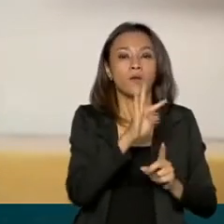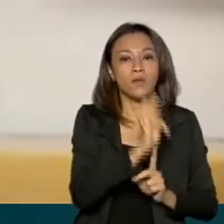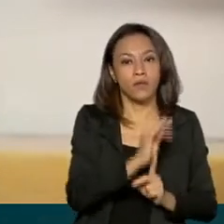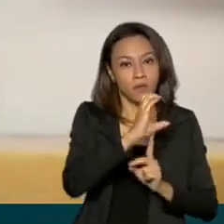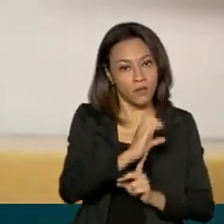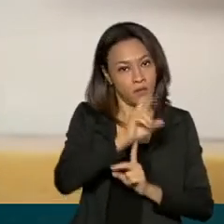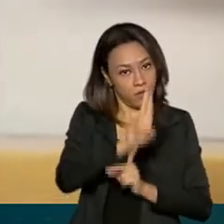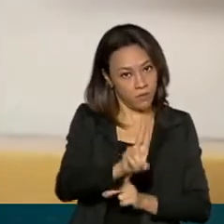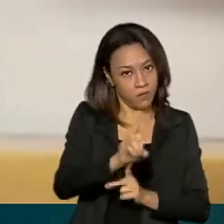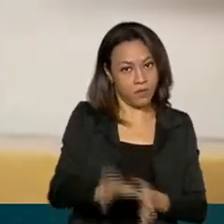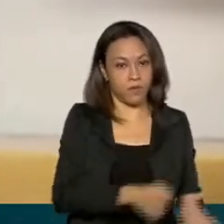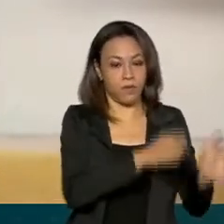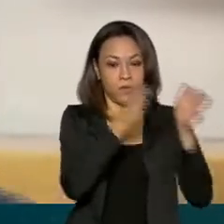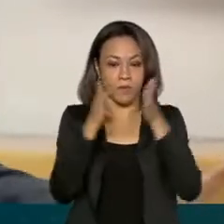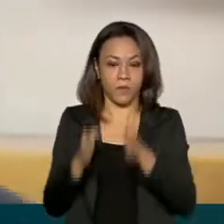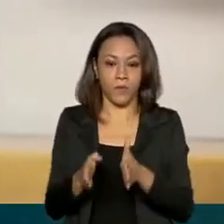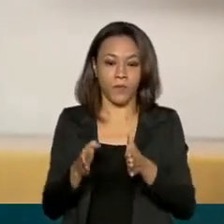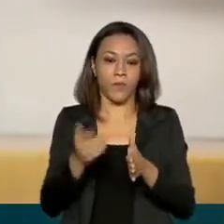disso, nós temos